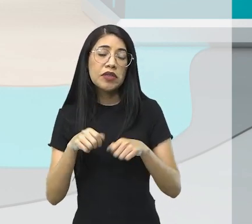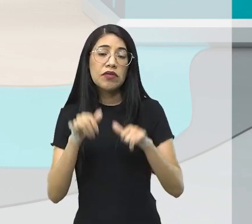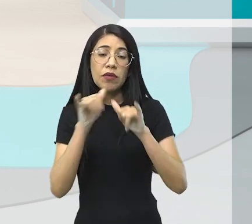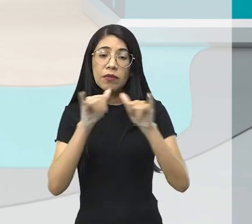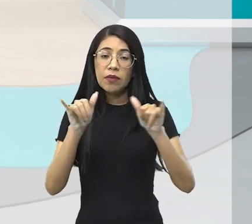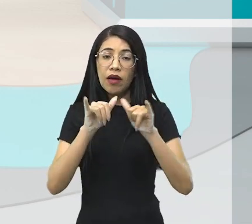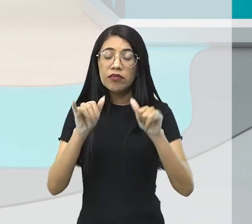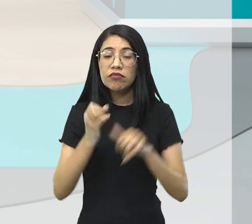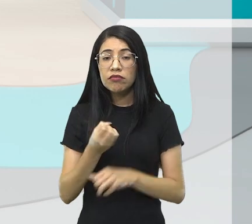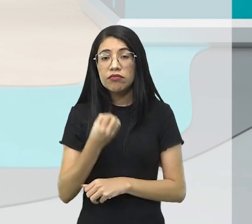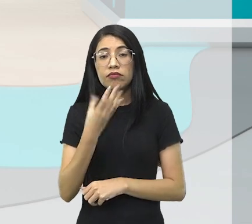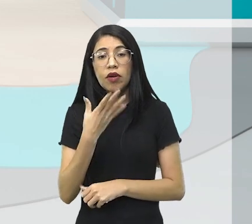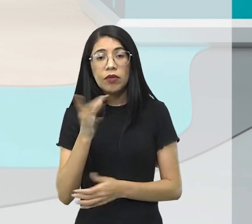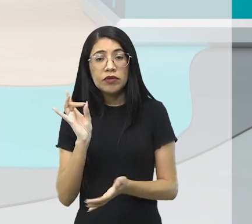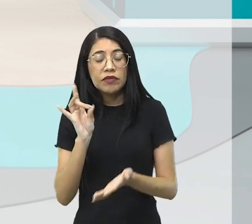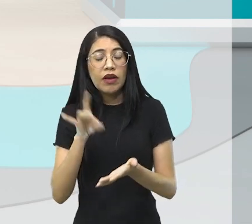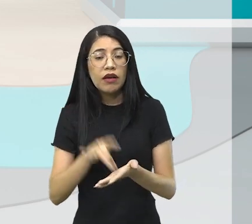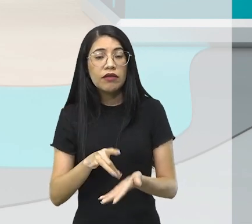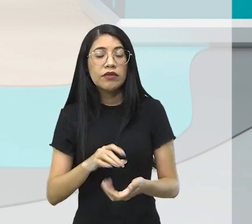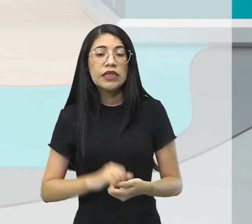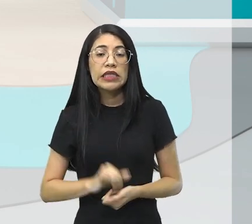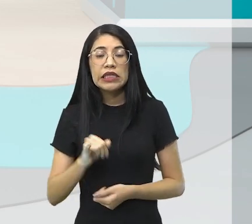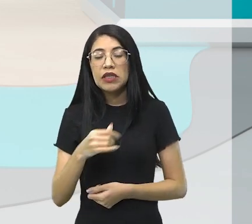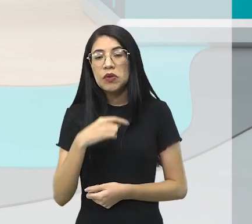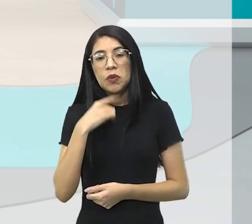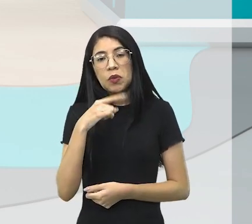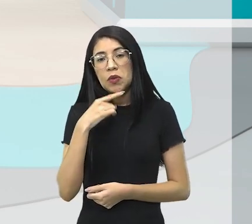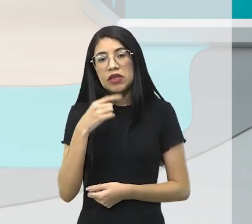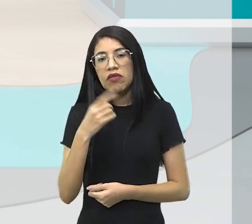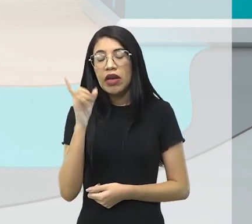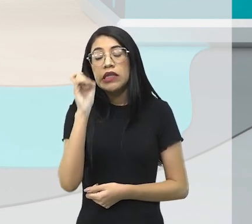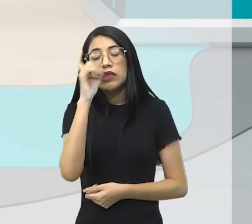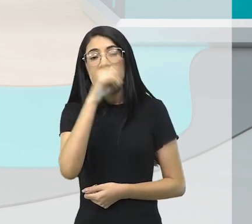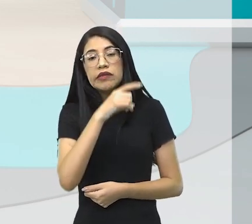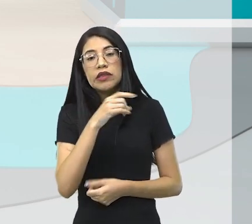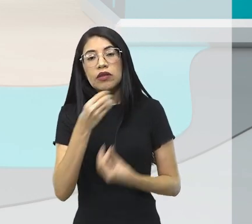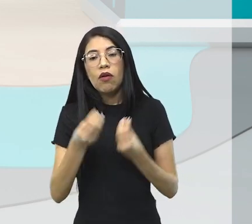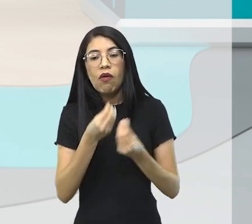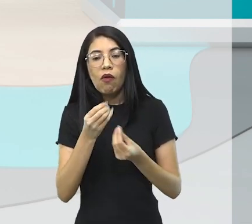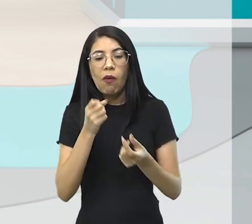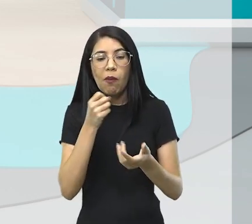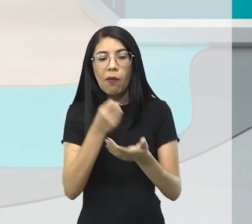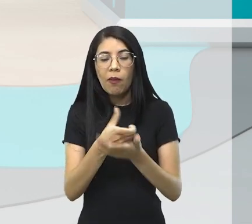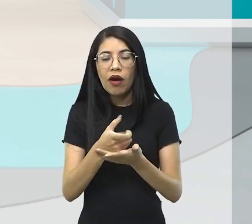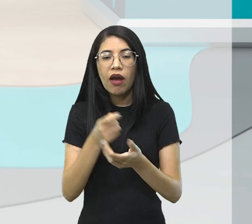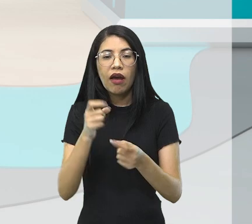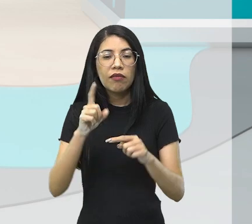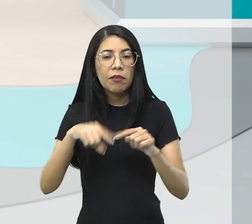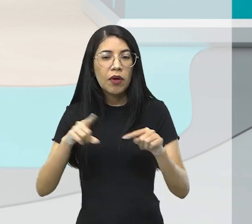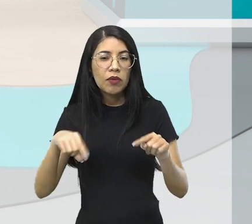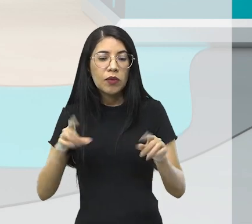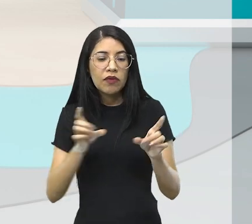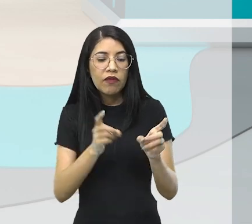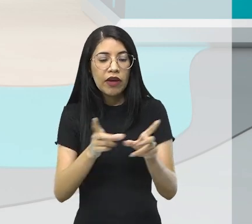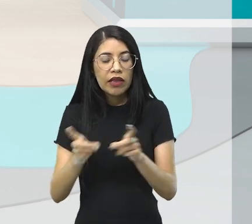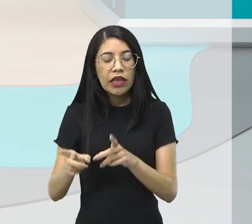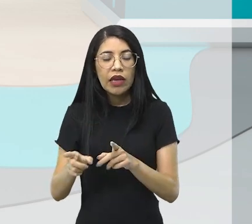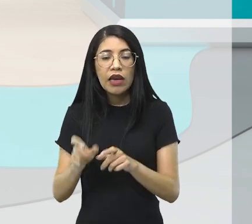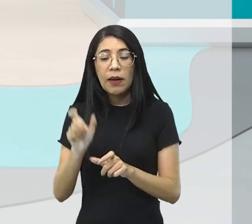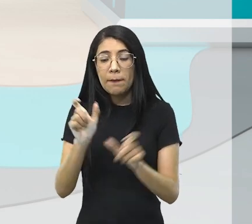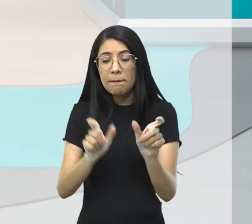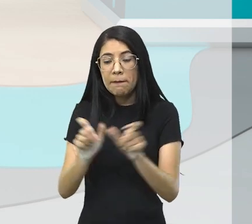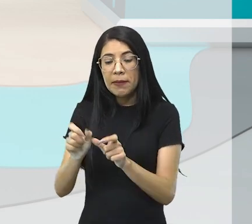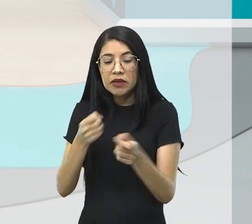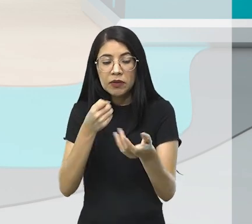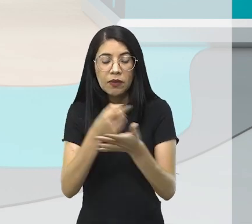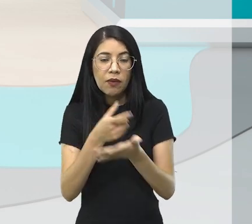ela seja efetiva. Se eu não tiver esse poder, fica um pouco difícil, né, de você vender um produto ou de repente fazer com que essa